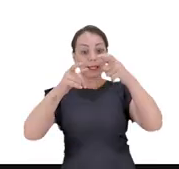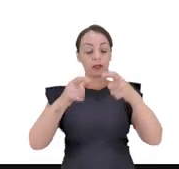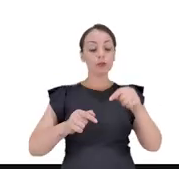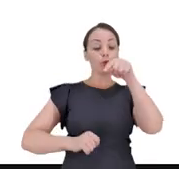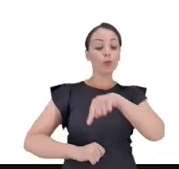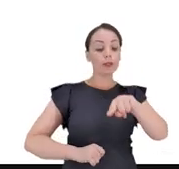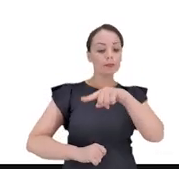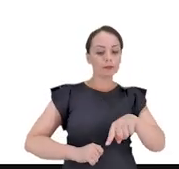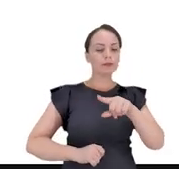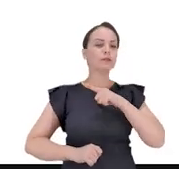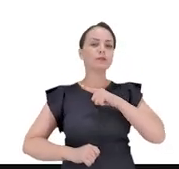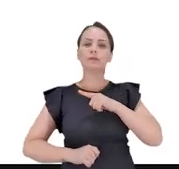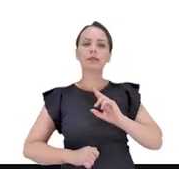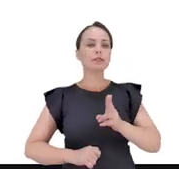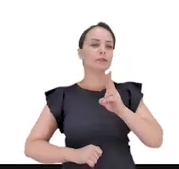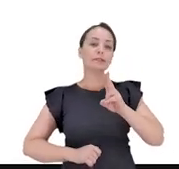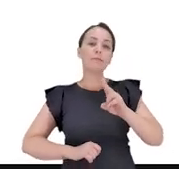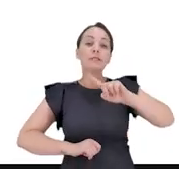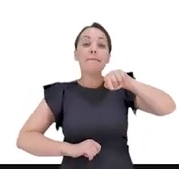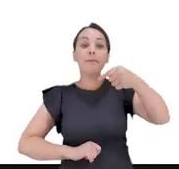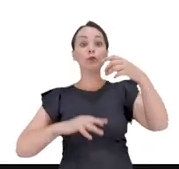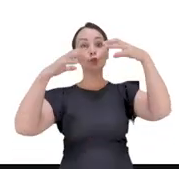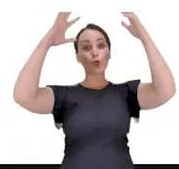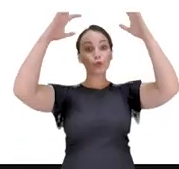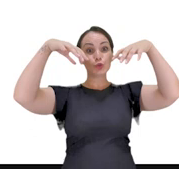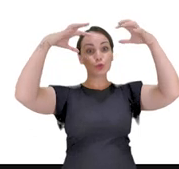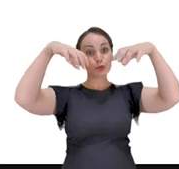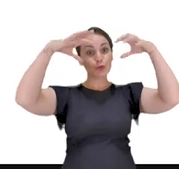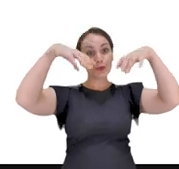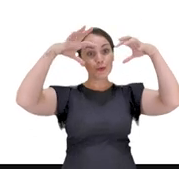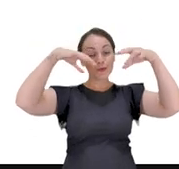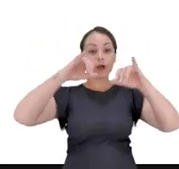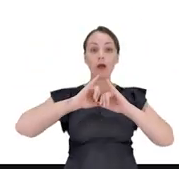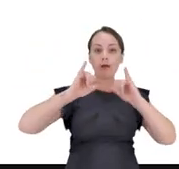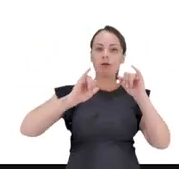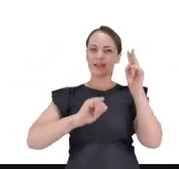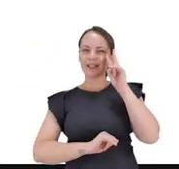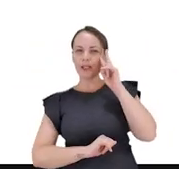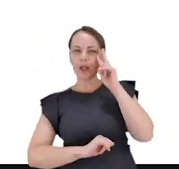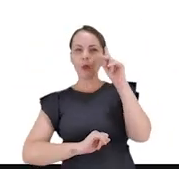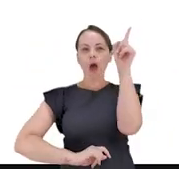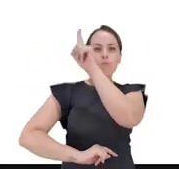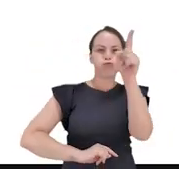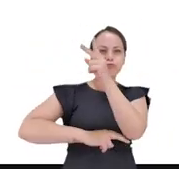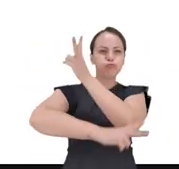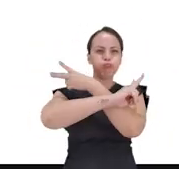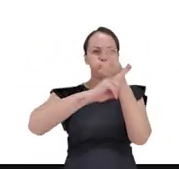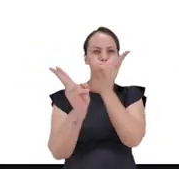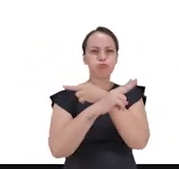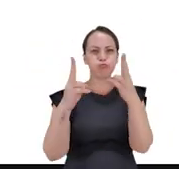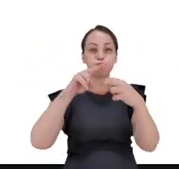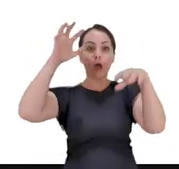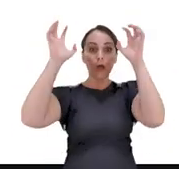local, geralmente isso é seguido depois de uma chuva. Então, é quando você tem aquela formação da tempestade, a formação de